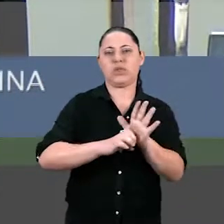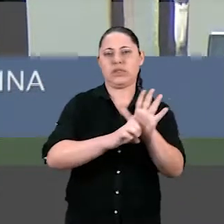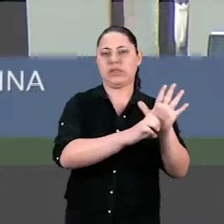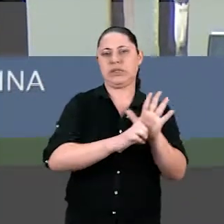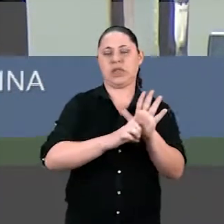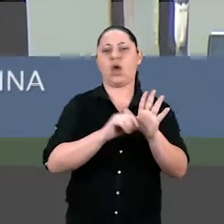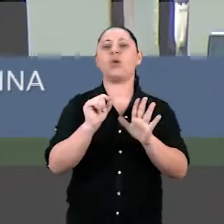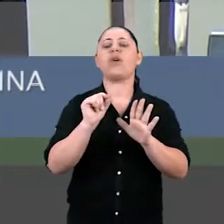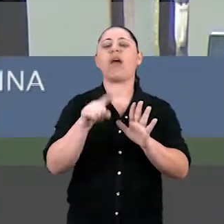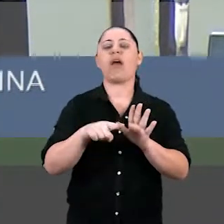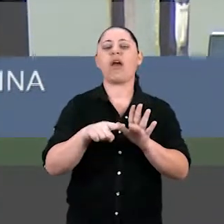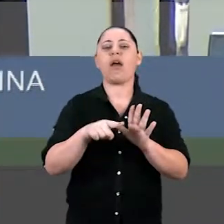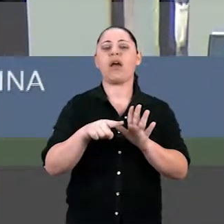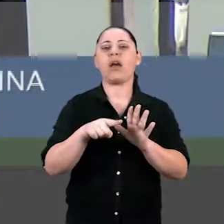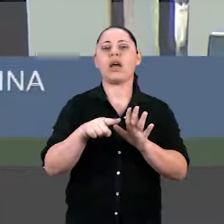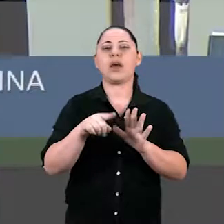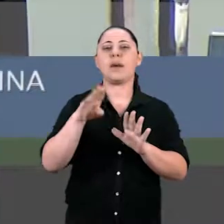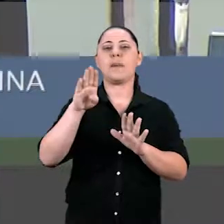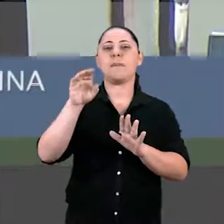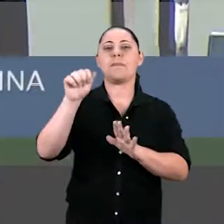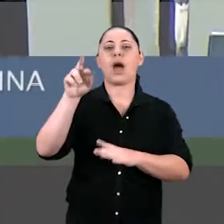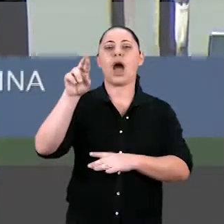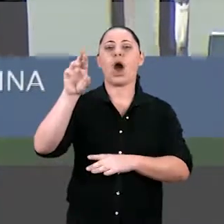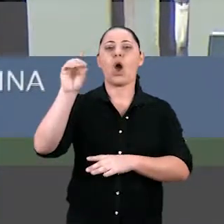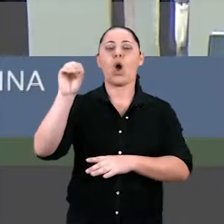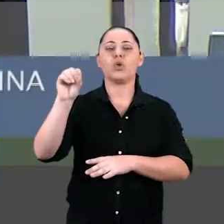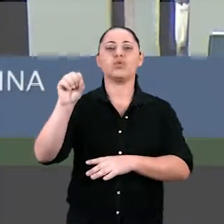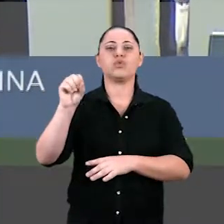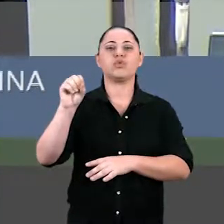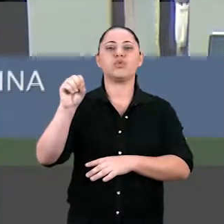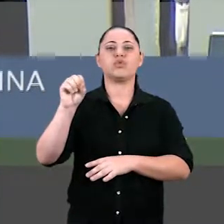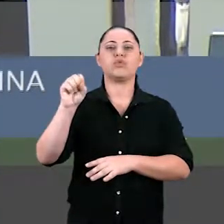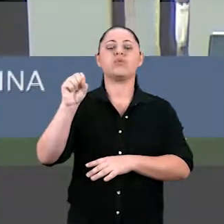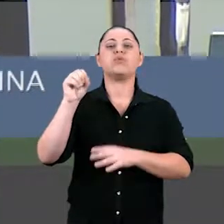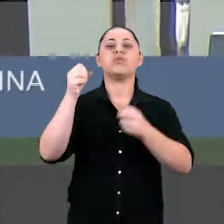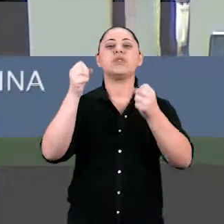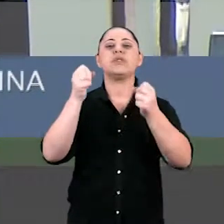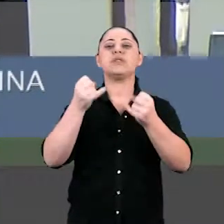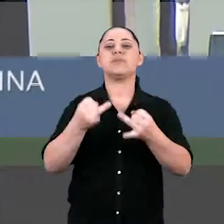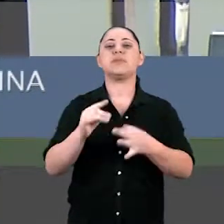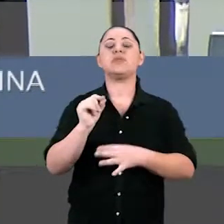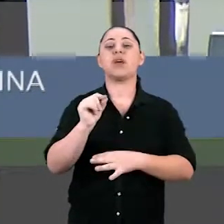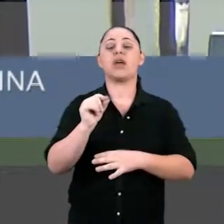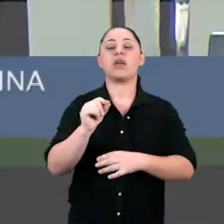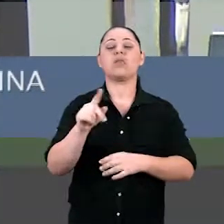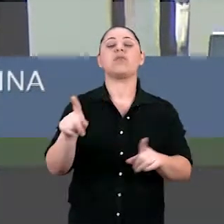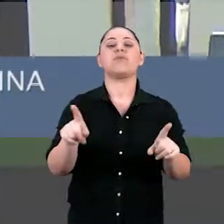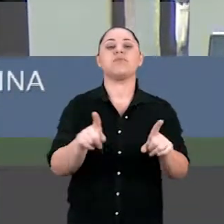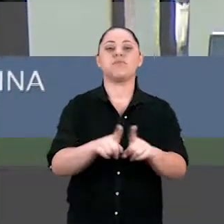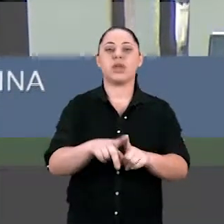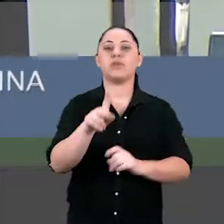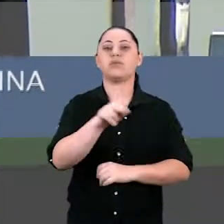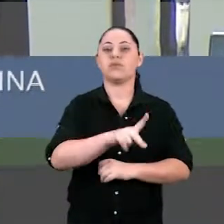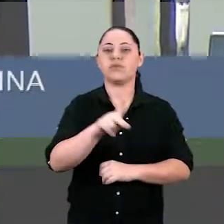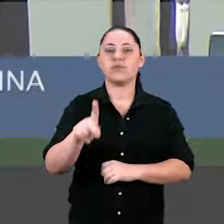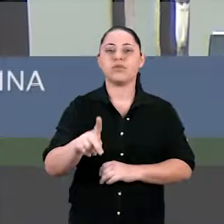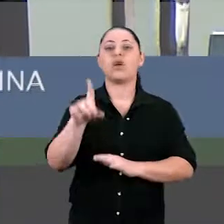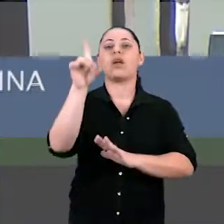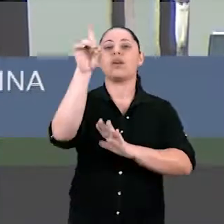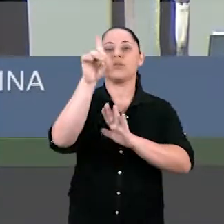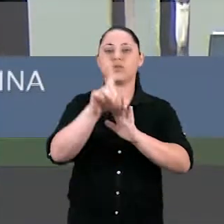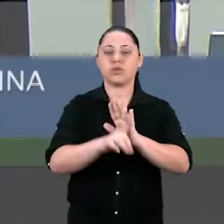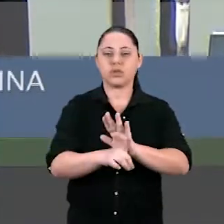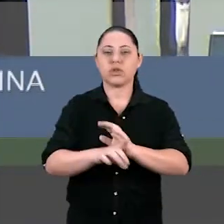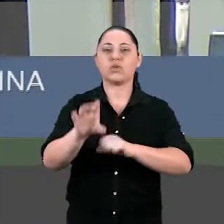pelo homenageado Luiz Roberto Barroso, já diz tudo. Mas Sua Excelência também é professora de Direito Constitucional e de